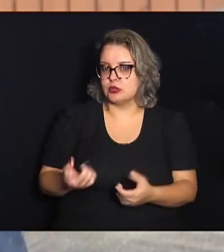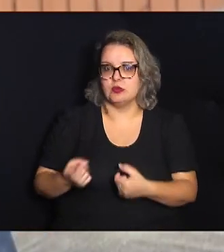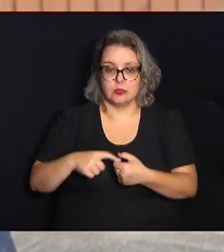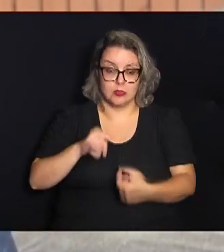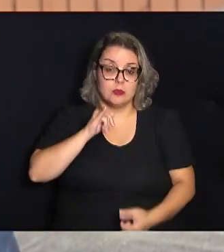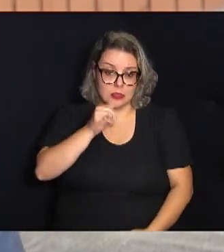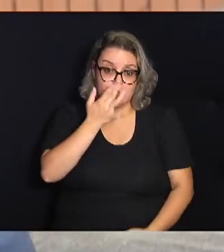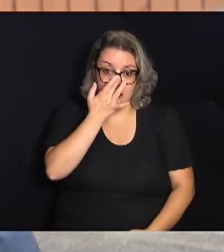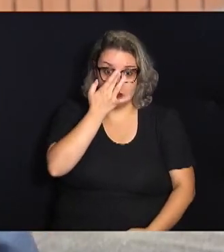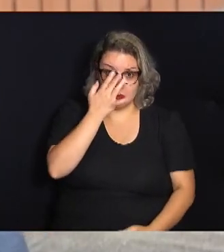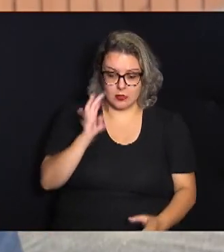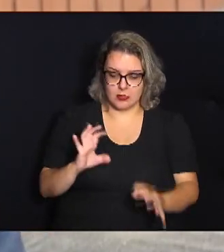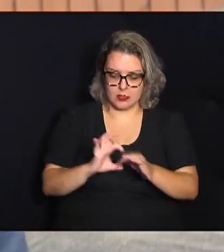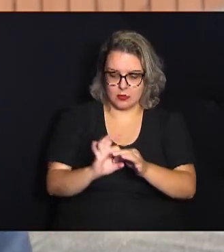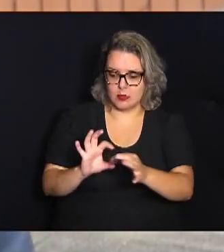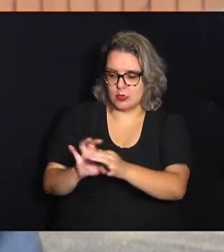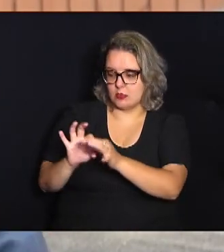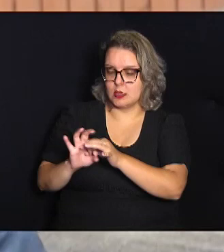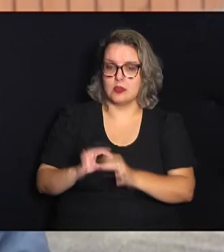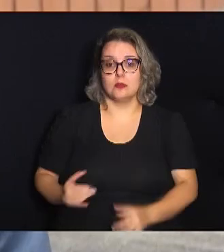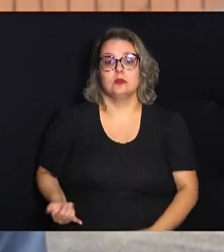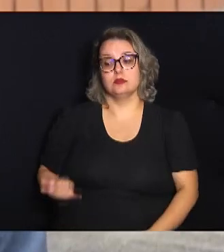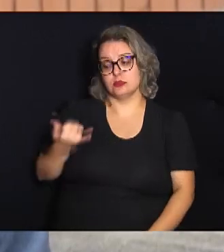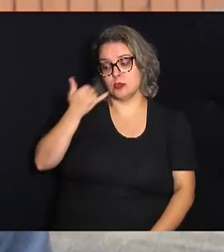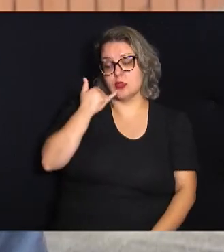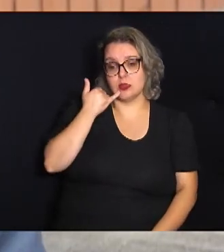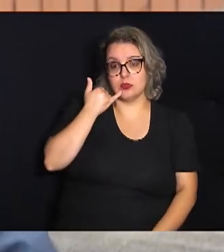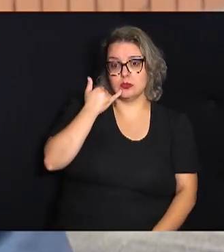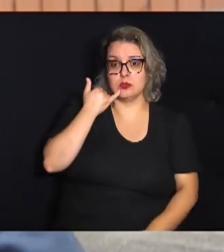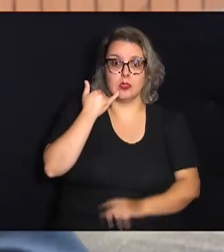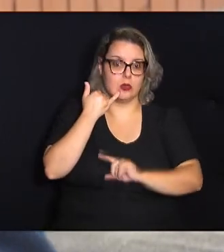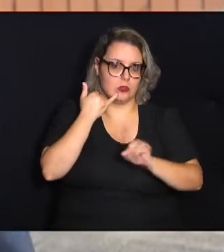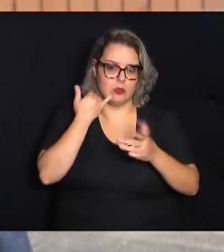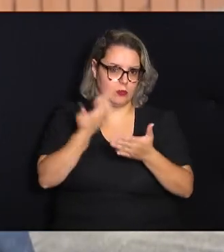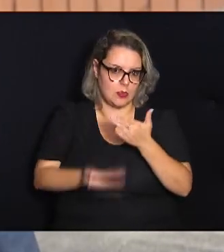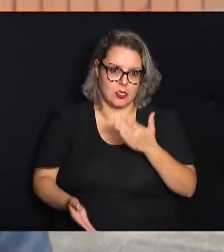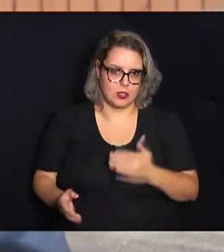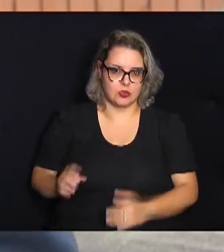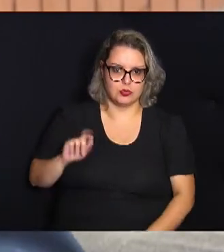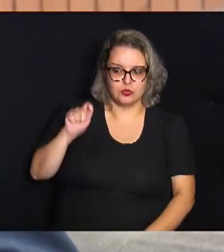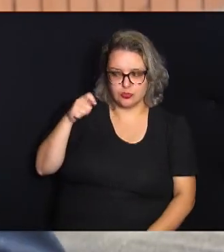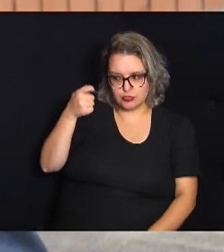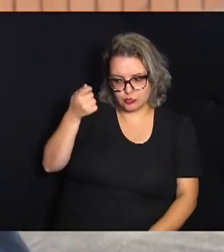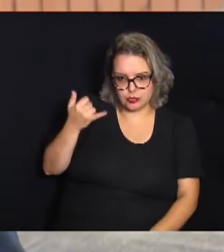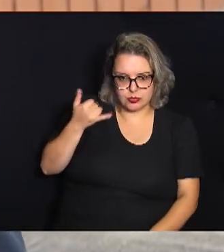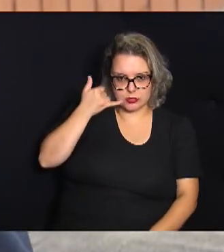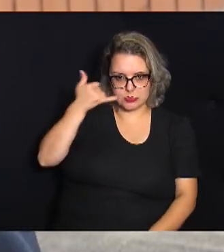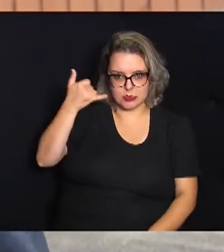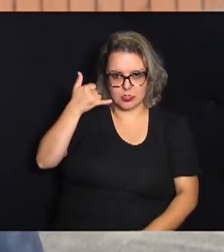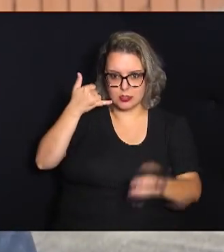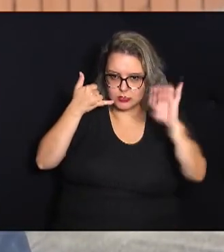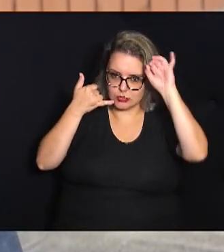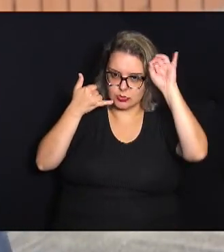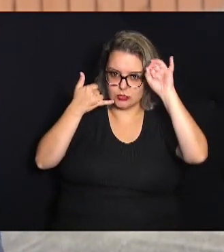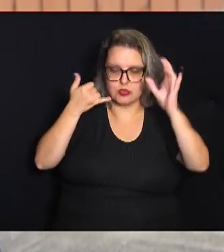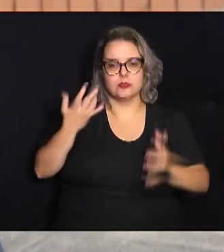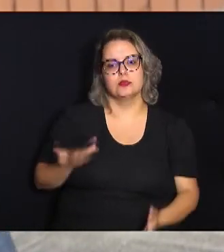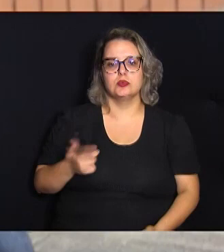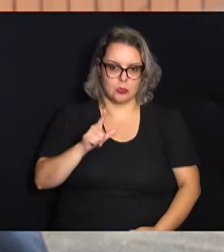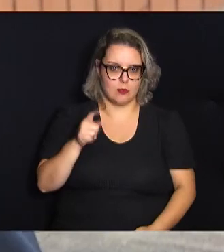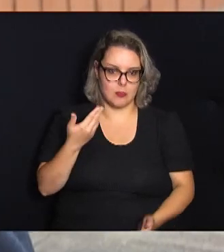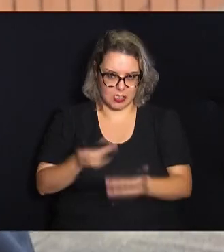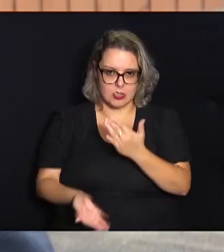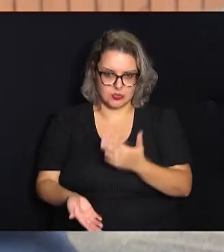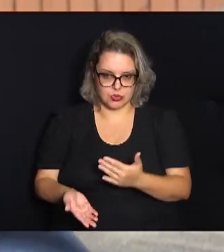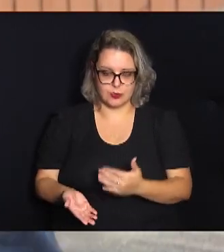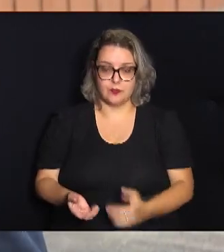a conectividade. Você está com o seu celular ligado, você não perde o sinal. Então, é muito importante. E a partir do momento que